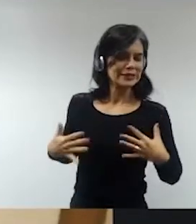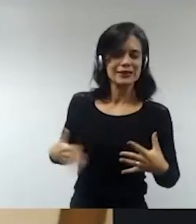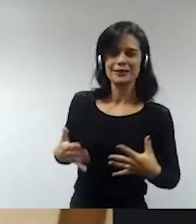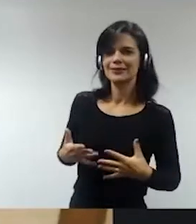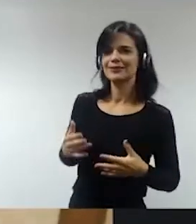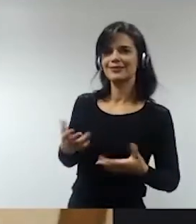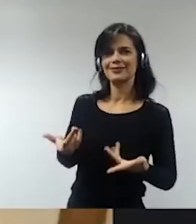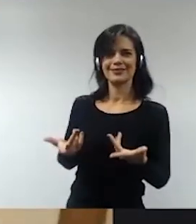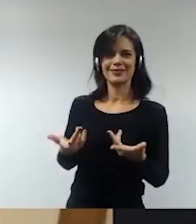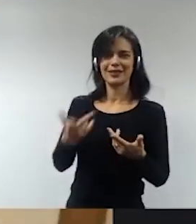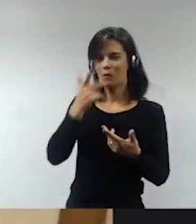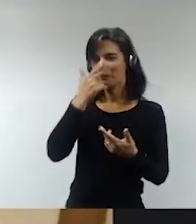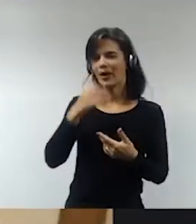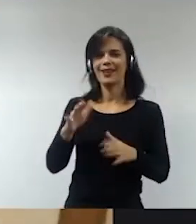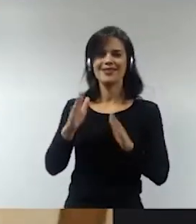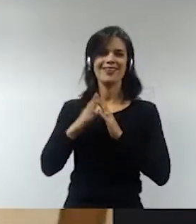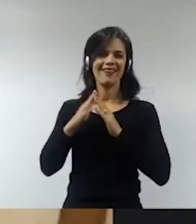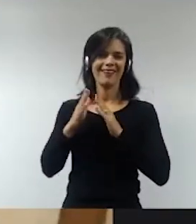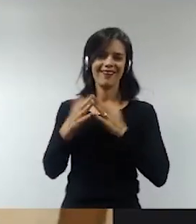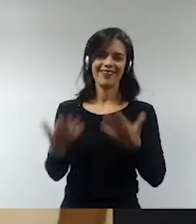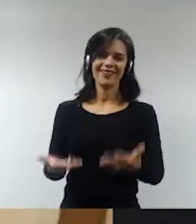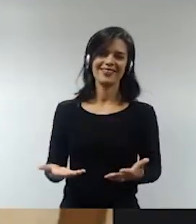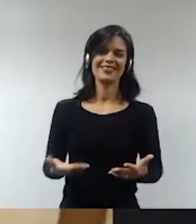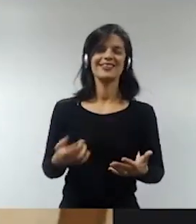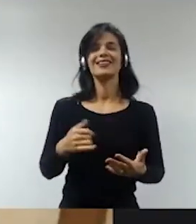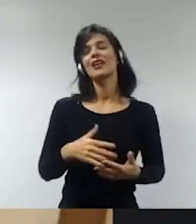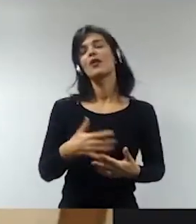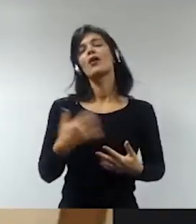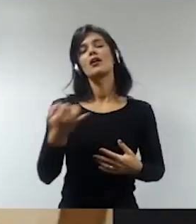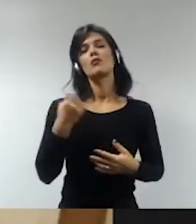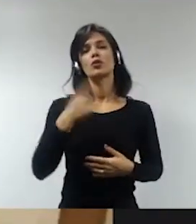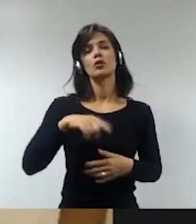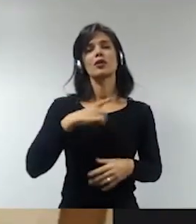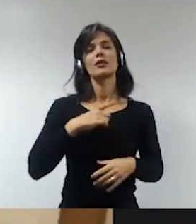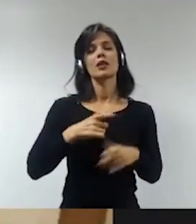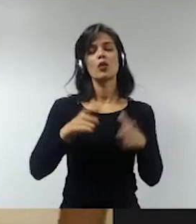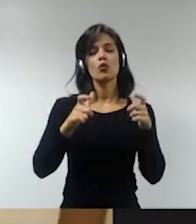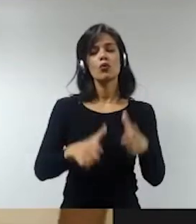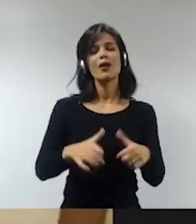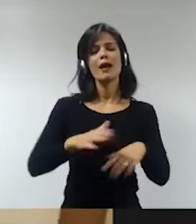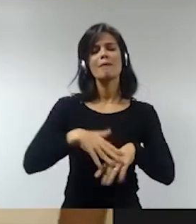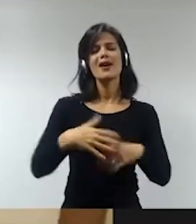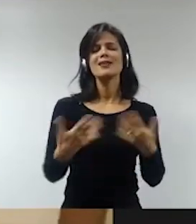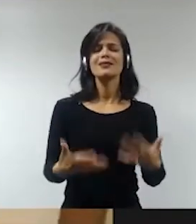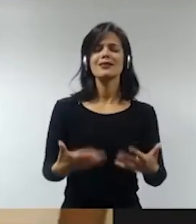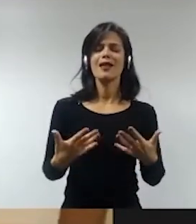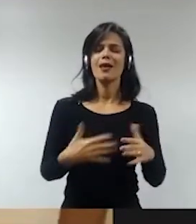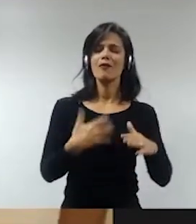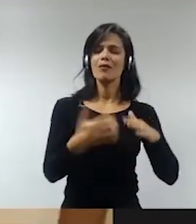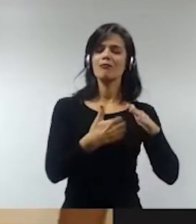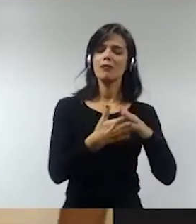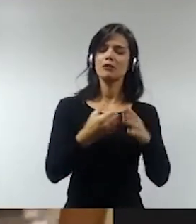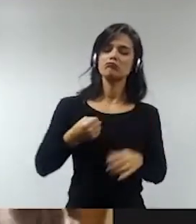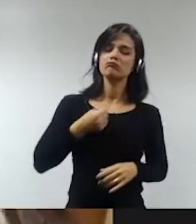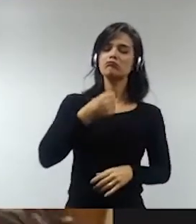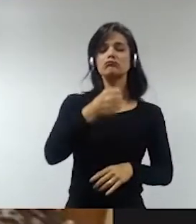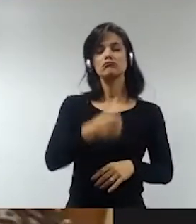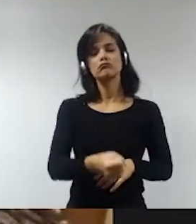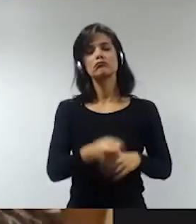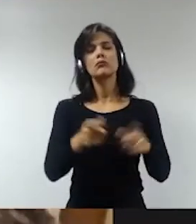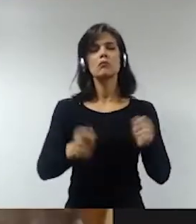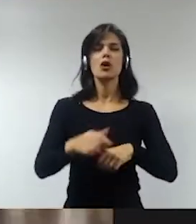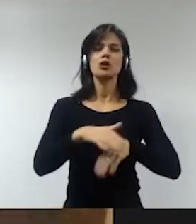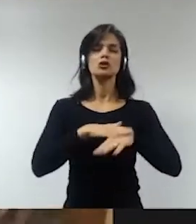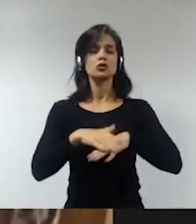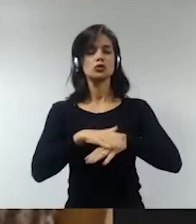né? Então, assim, a ideia é a gente criar esses espaços dedicados aos empresários para que eles possam,